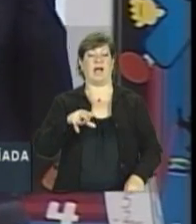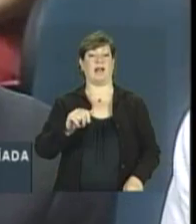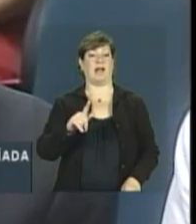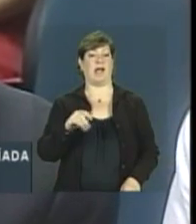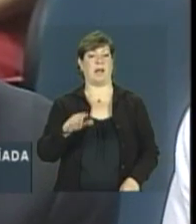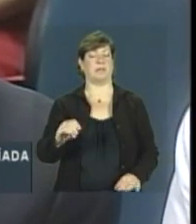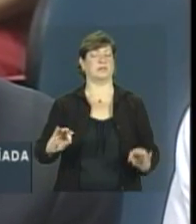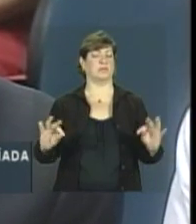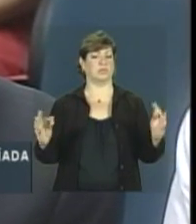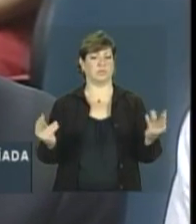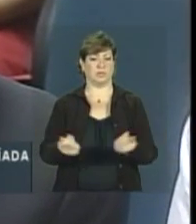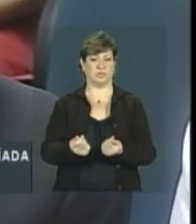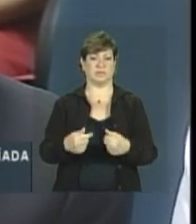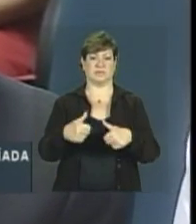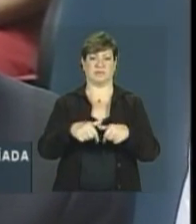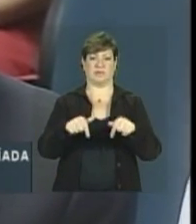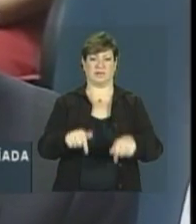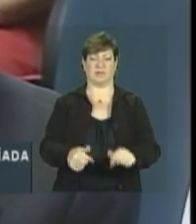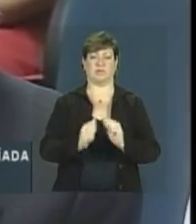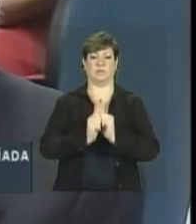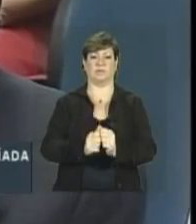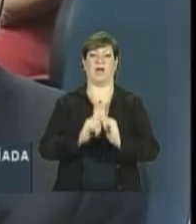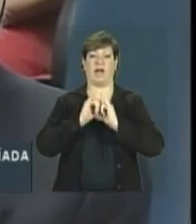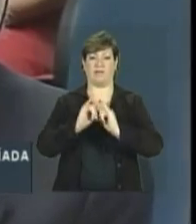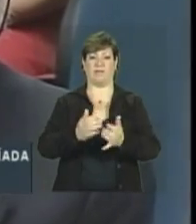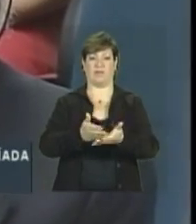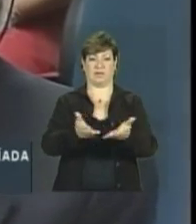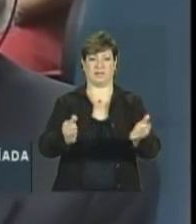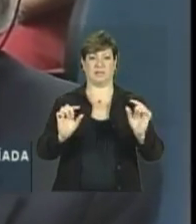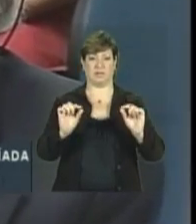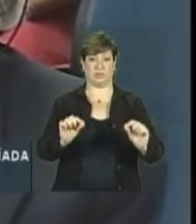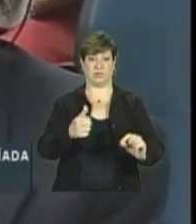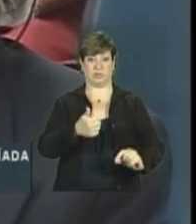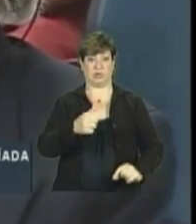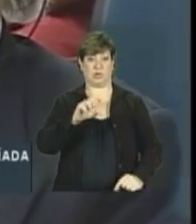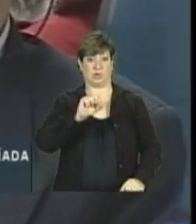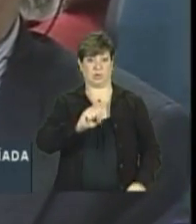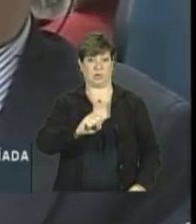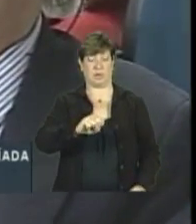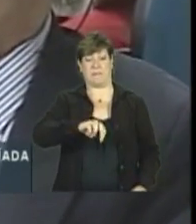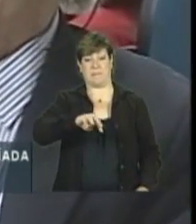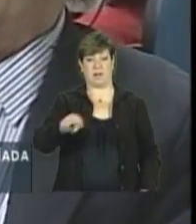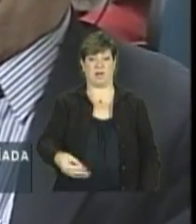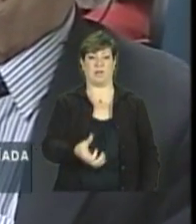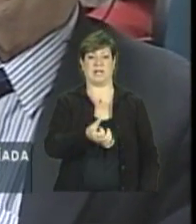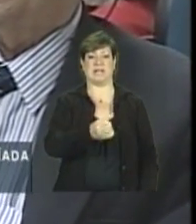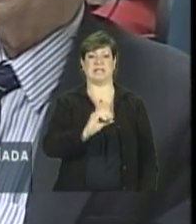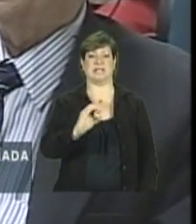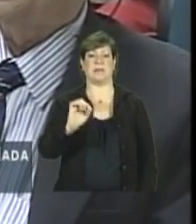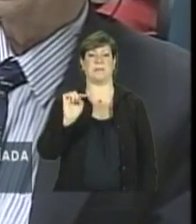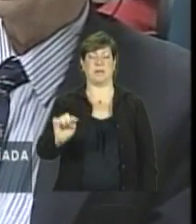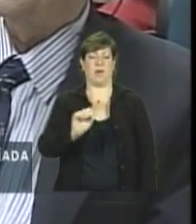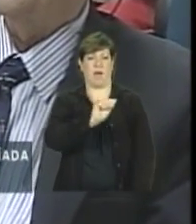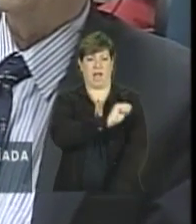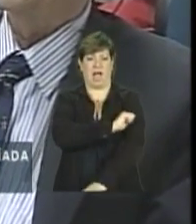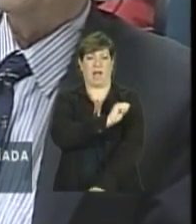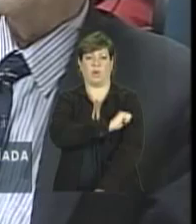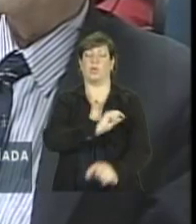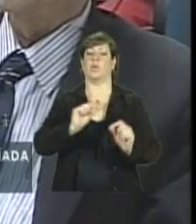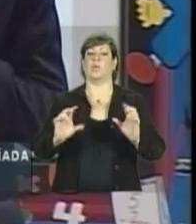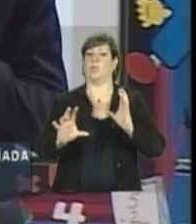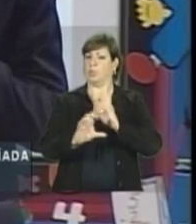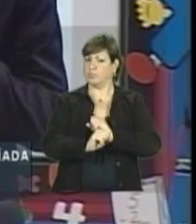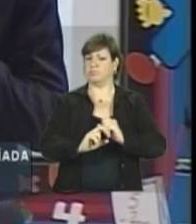enfim, todo mundo aqui que nos acompanha, dizer para vocês que 18 milhões e 600 mil alunos é um